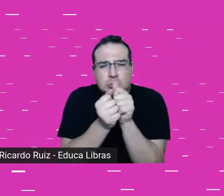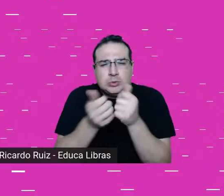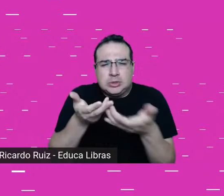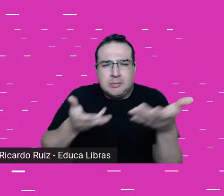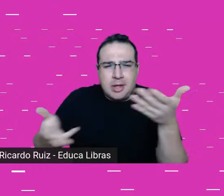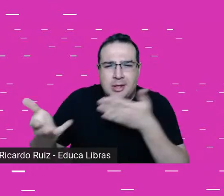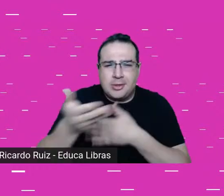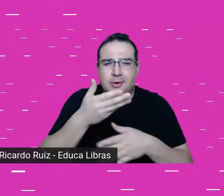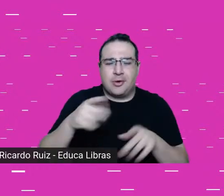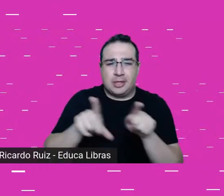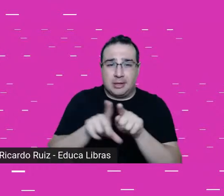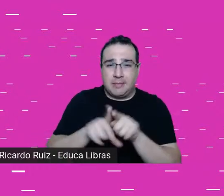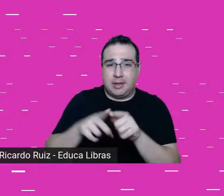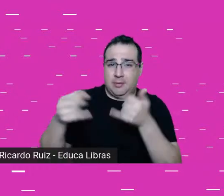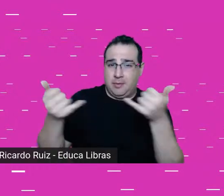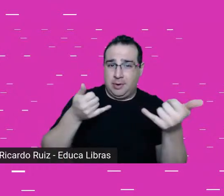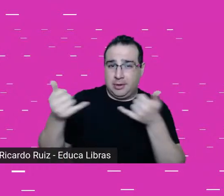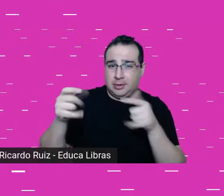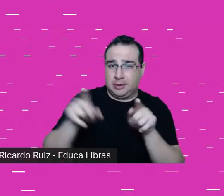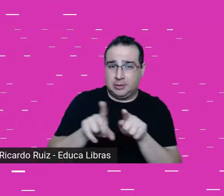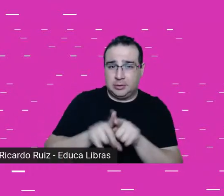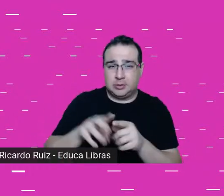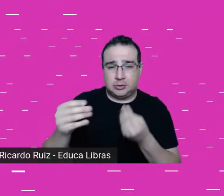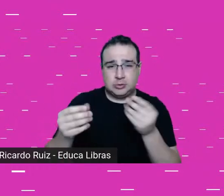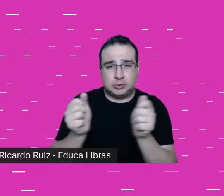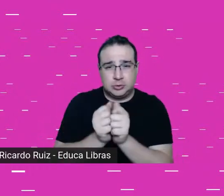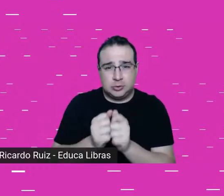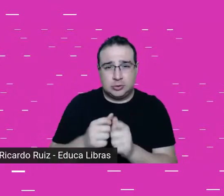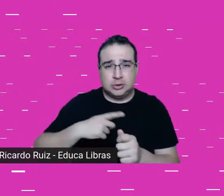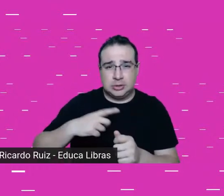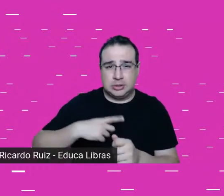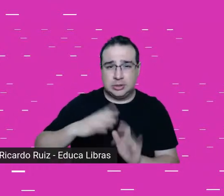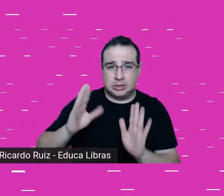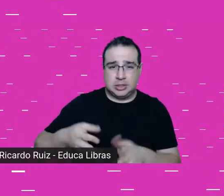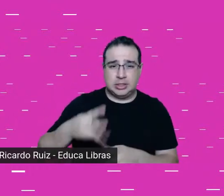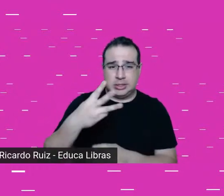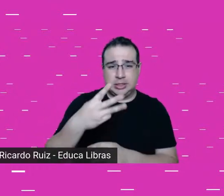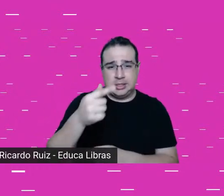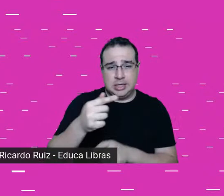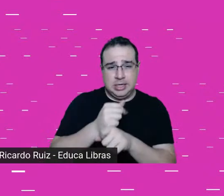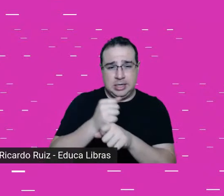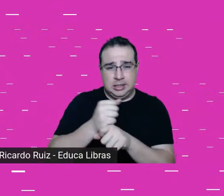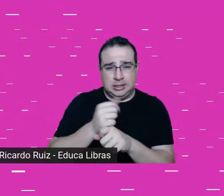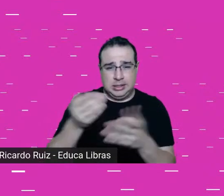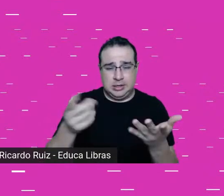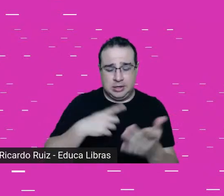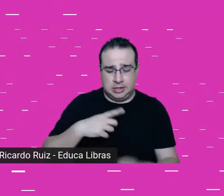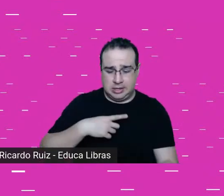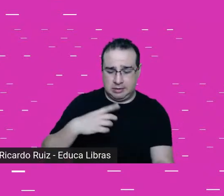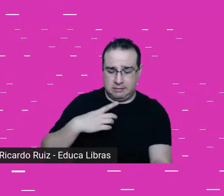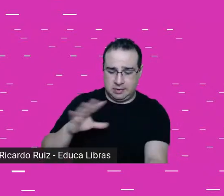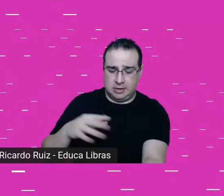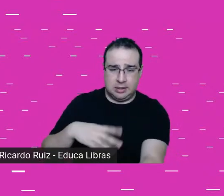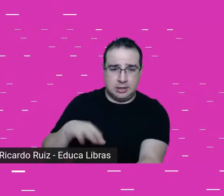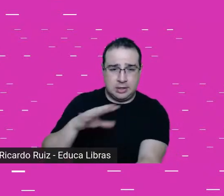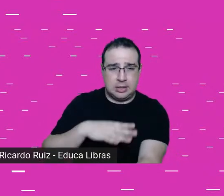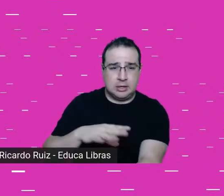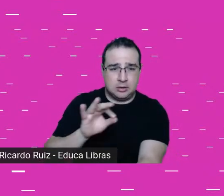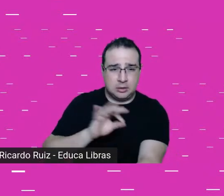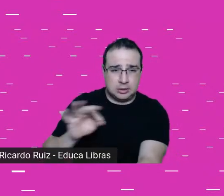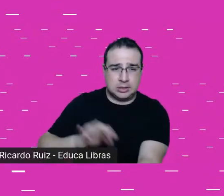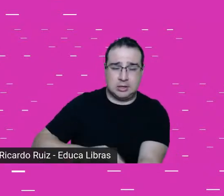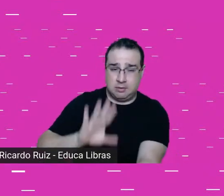entre o legado de Antunes Filho, nesses seus 37 anos à frente, né, da coordenação e